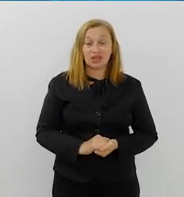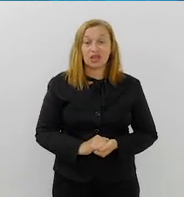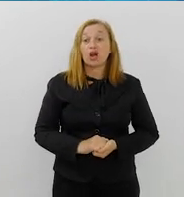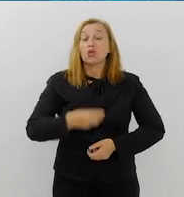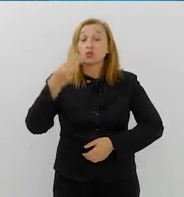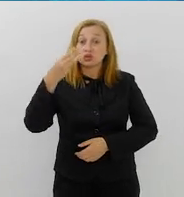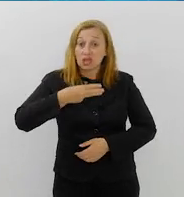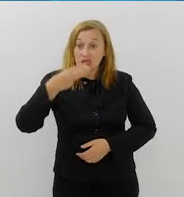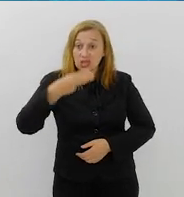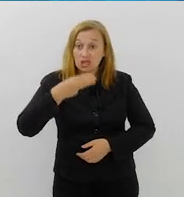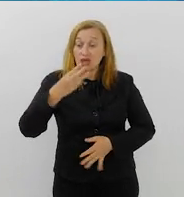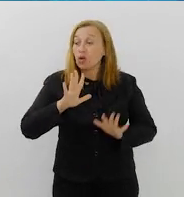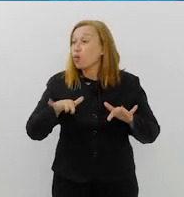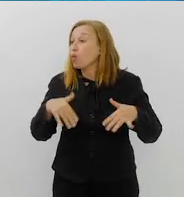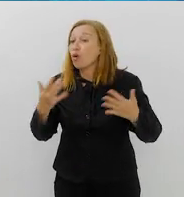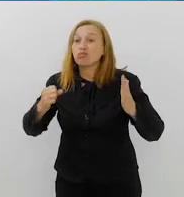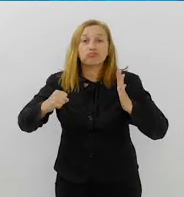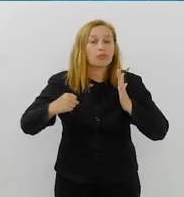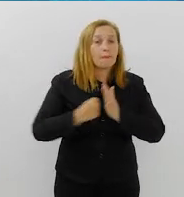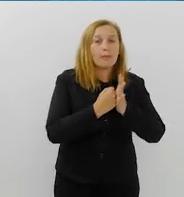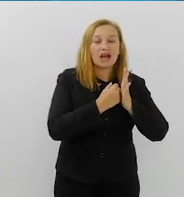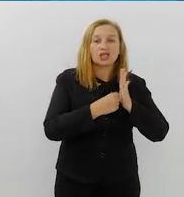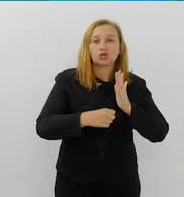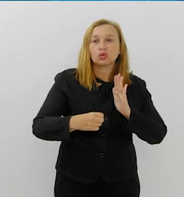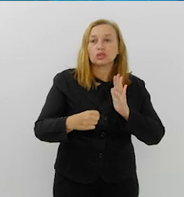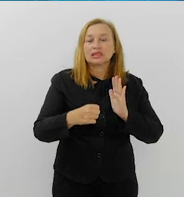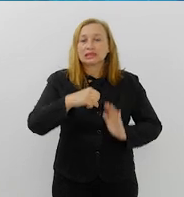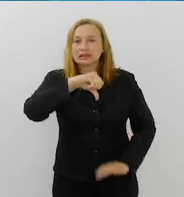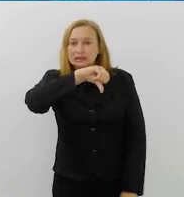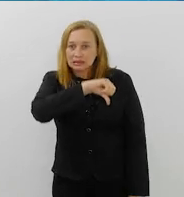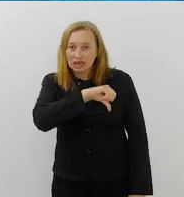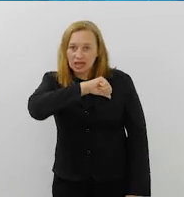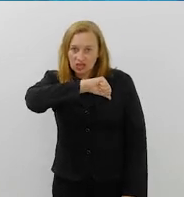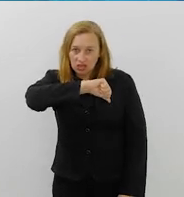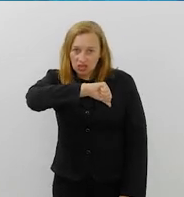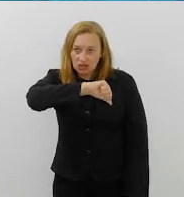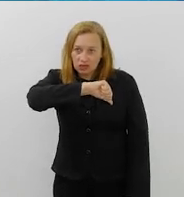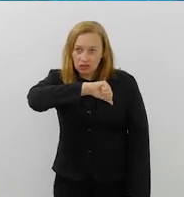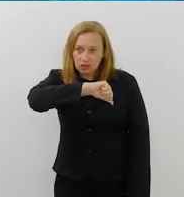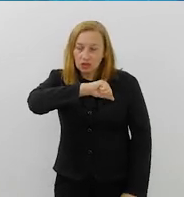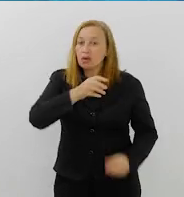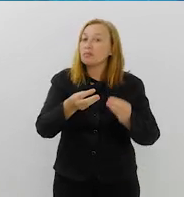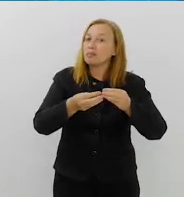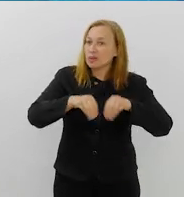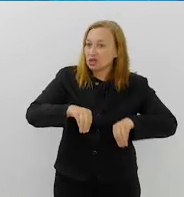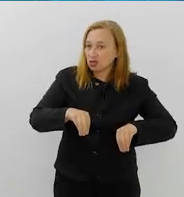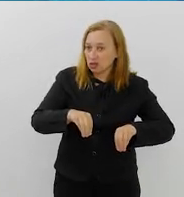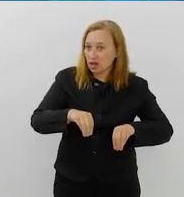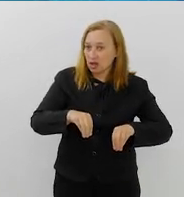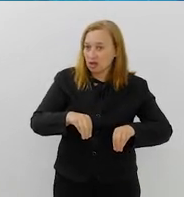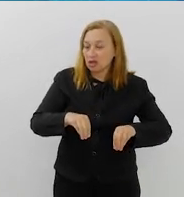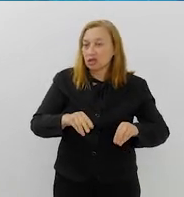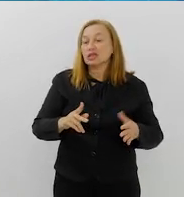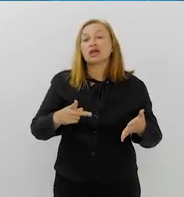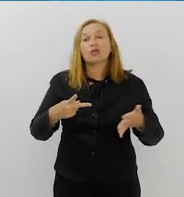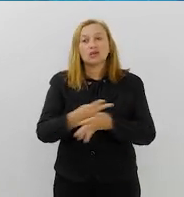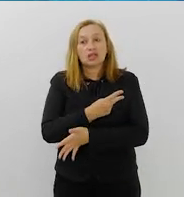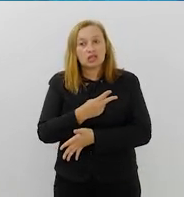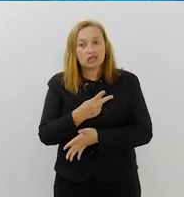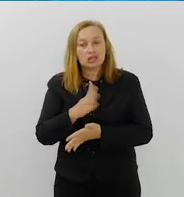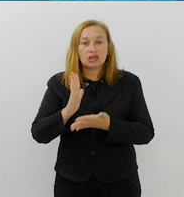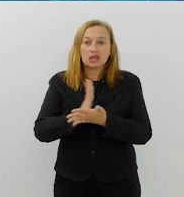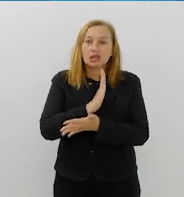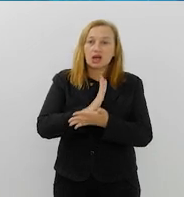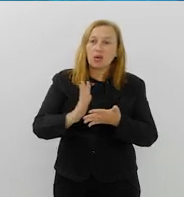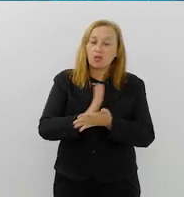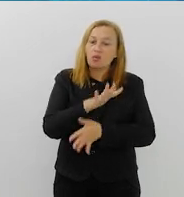né? Um terceiro ponto, qual é o impacto negativo e prejudicial que esse uso está